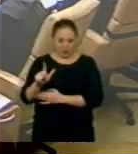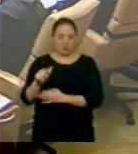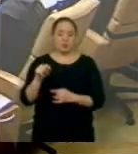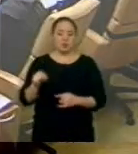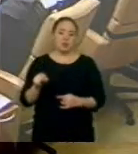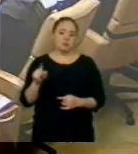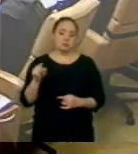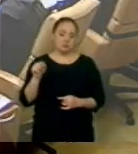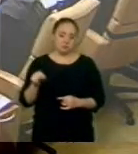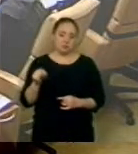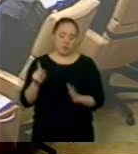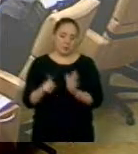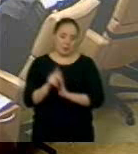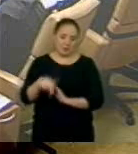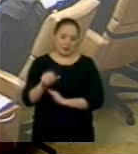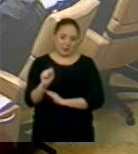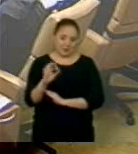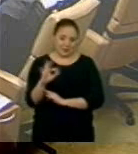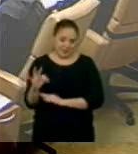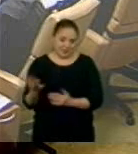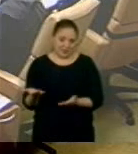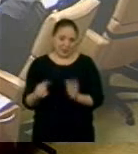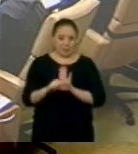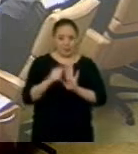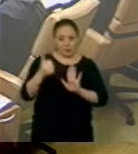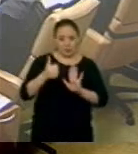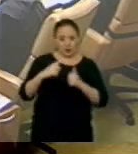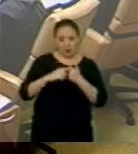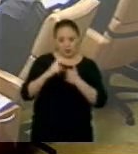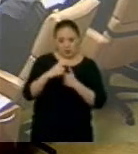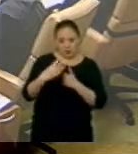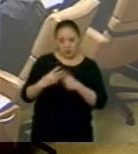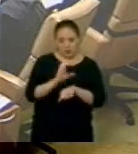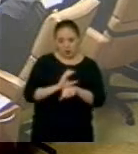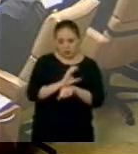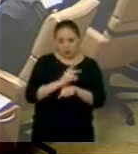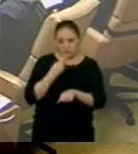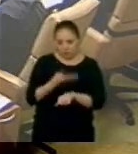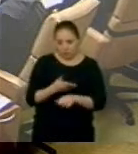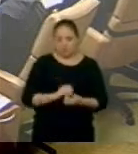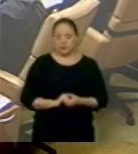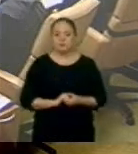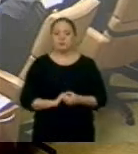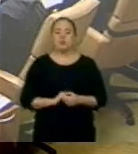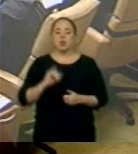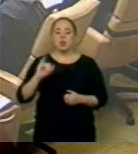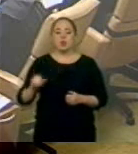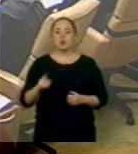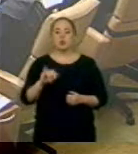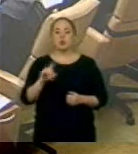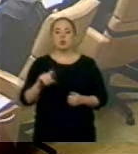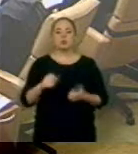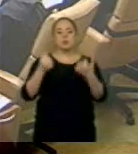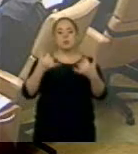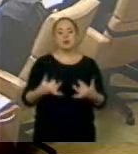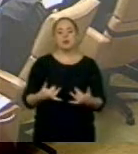é desse Supremo Tribunal Federal, parágrafo 1º do artigo 53 da Constituição da República. Juízo esse que verse sobre